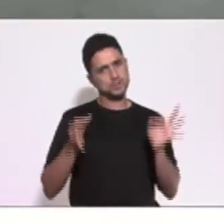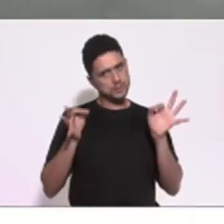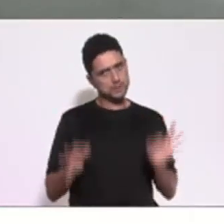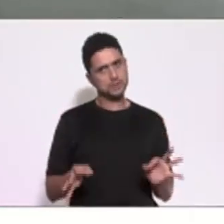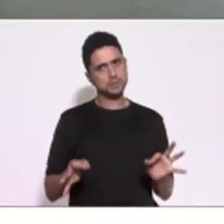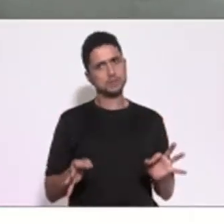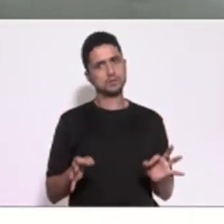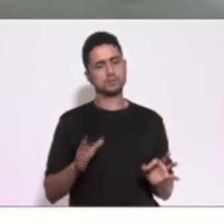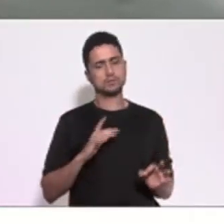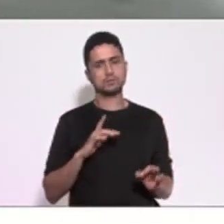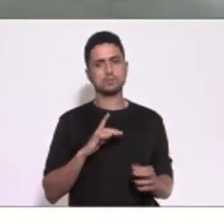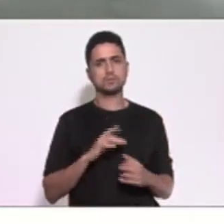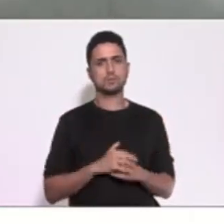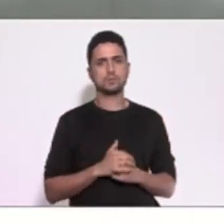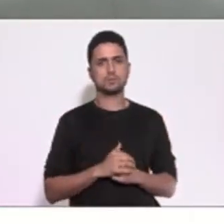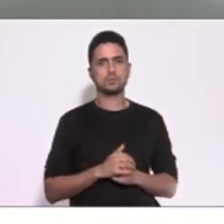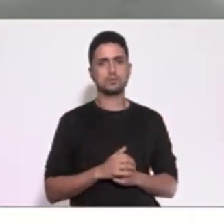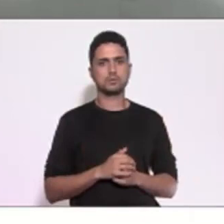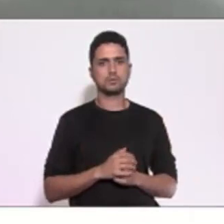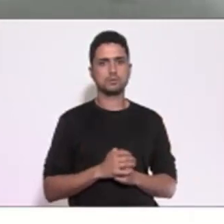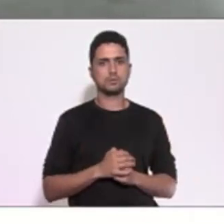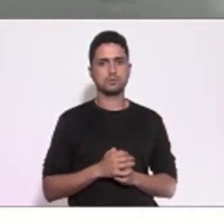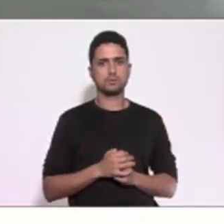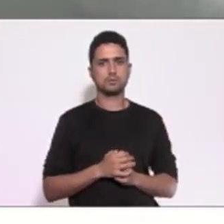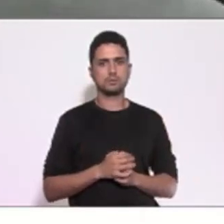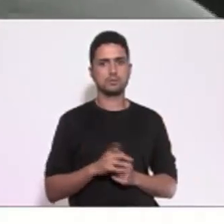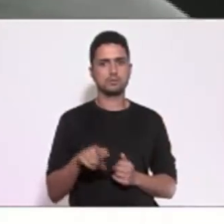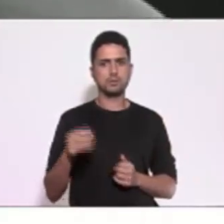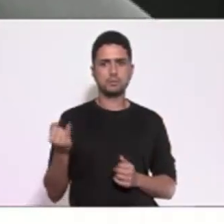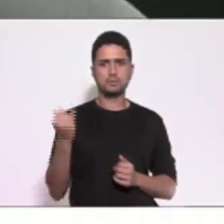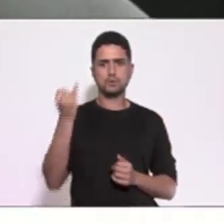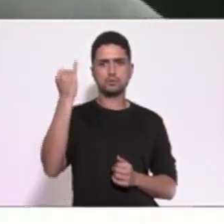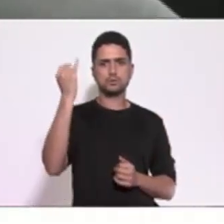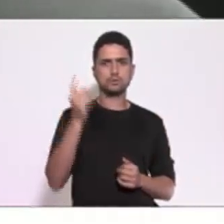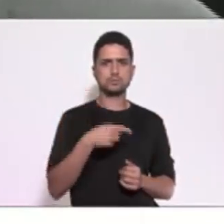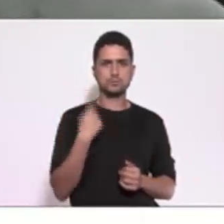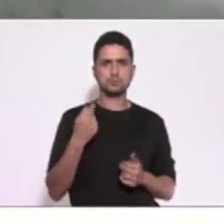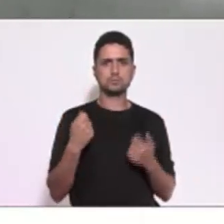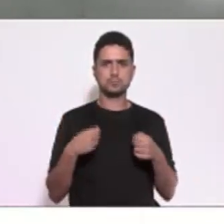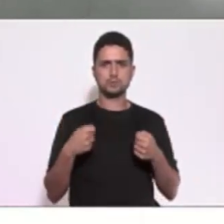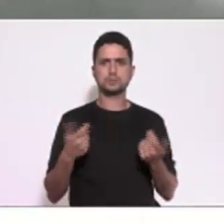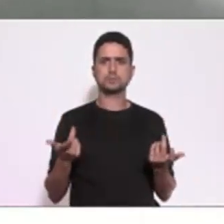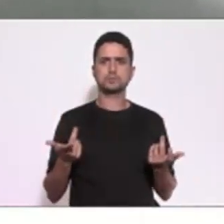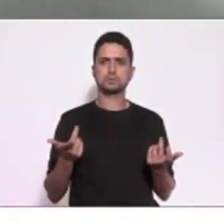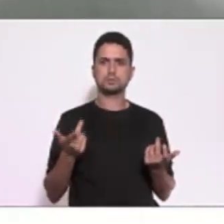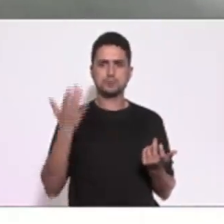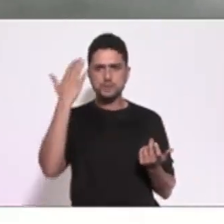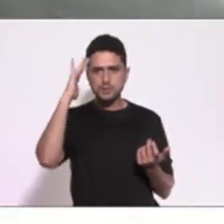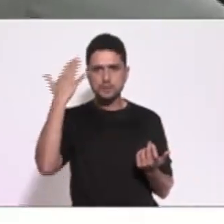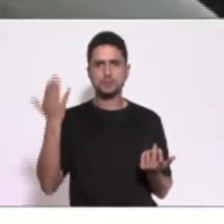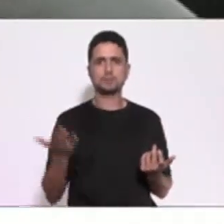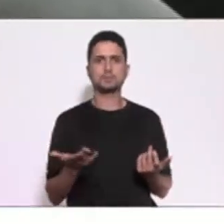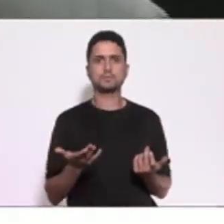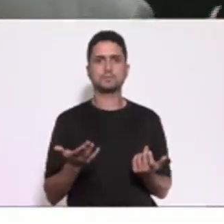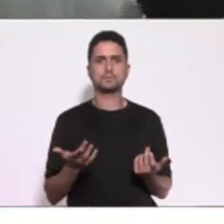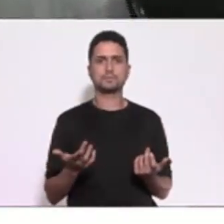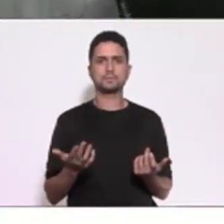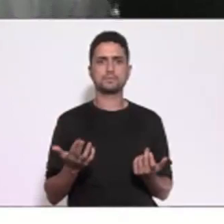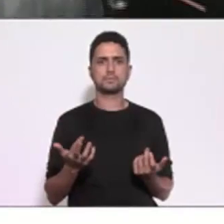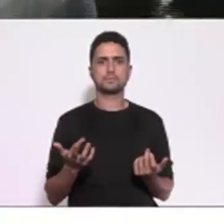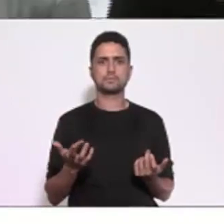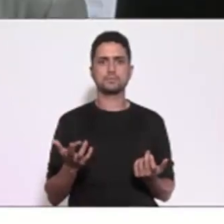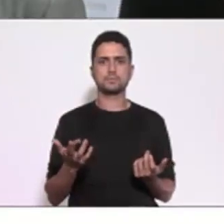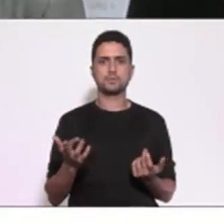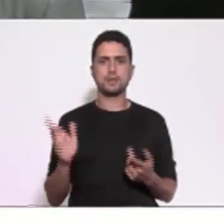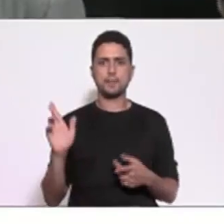tudo legítima, dos moradores daquela área. Isso é que é importante e a gente deve levar isso em consideração como representação